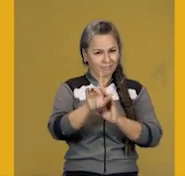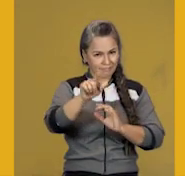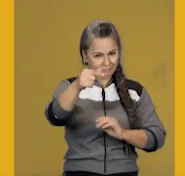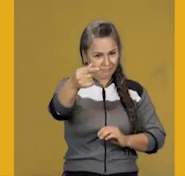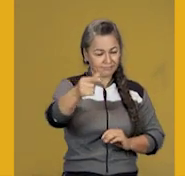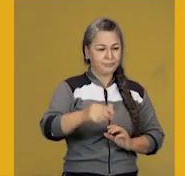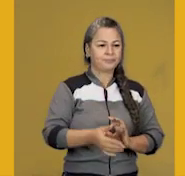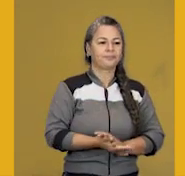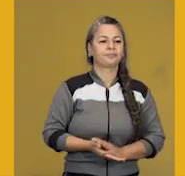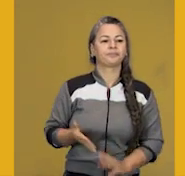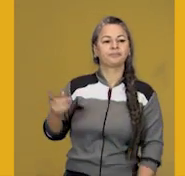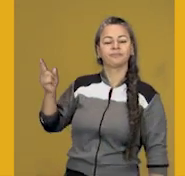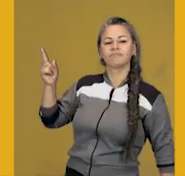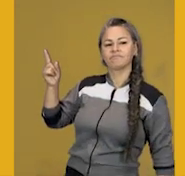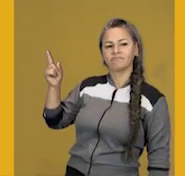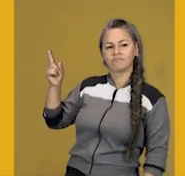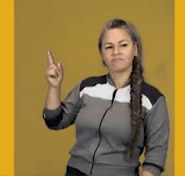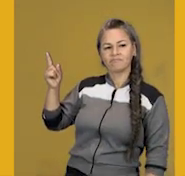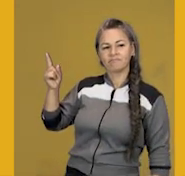corridona,